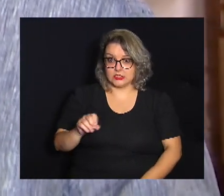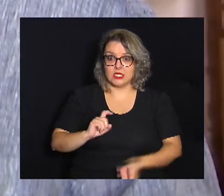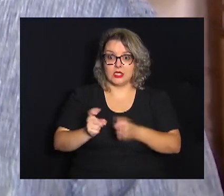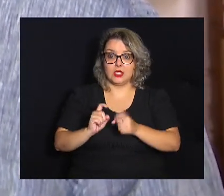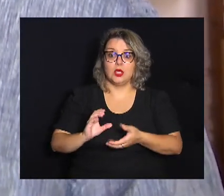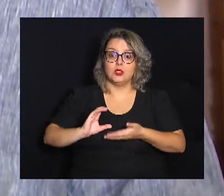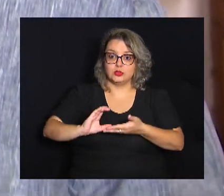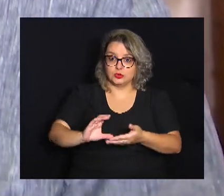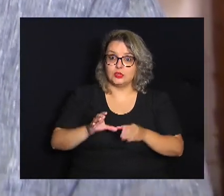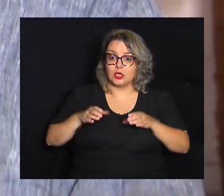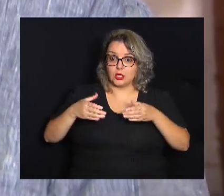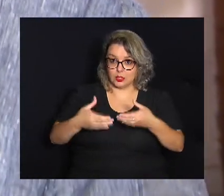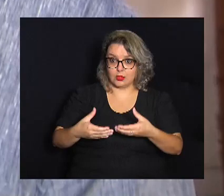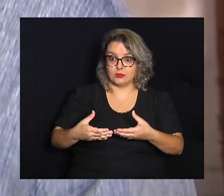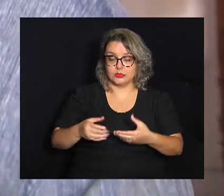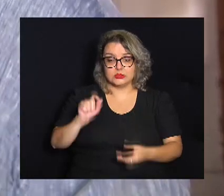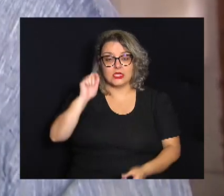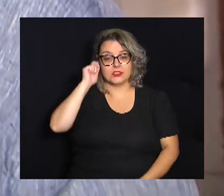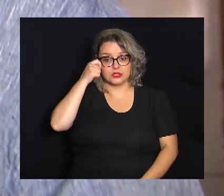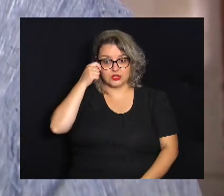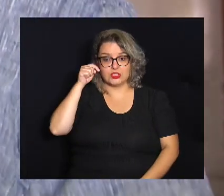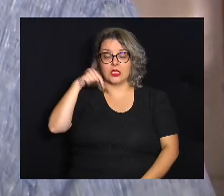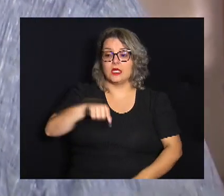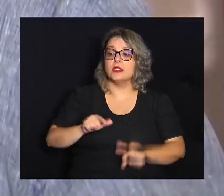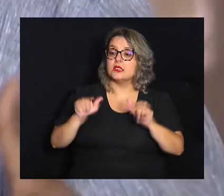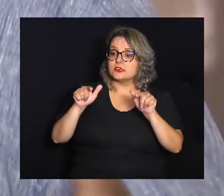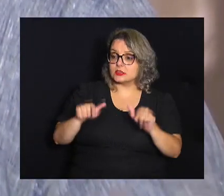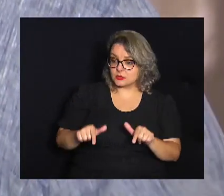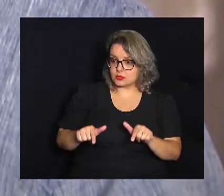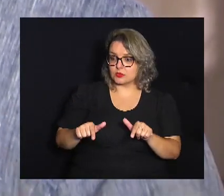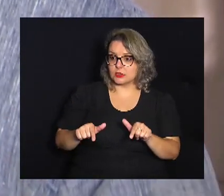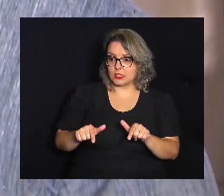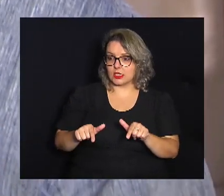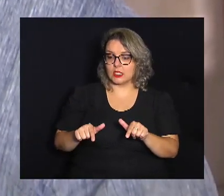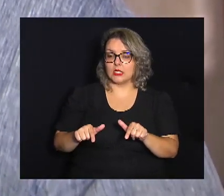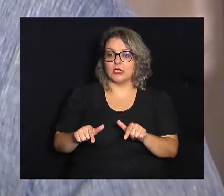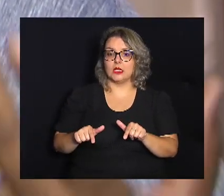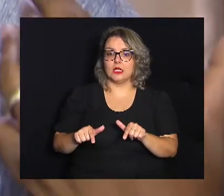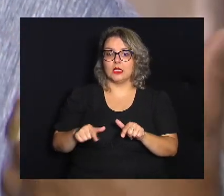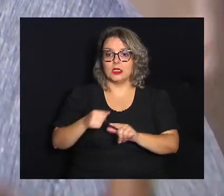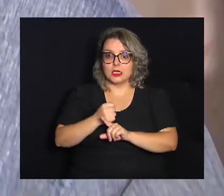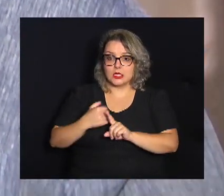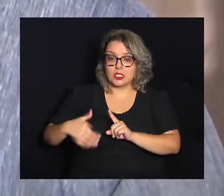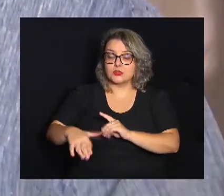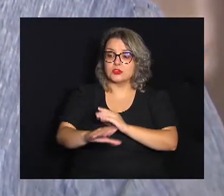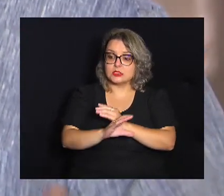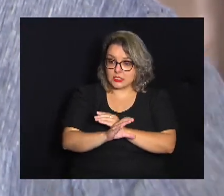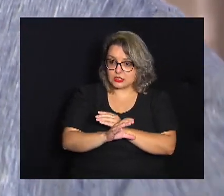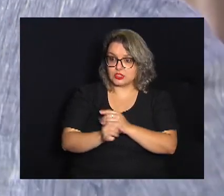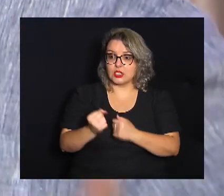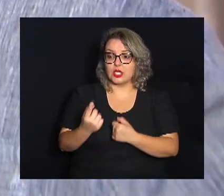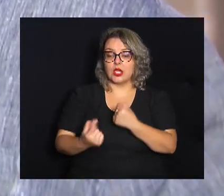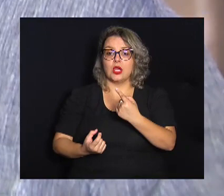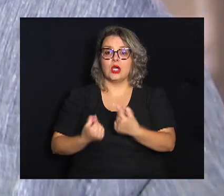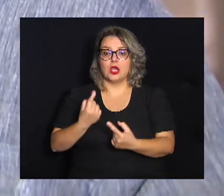da Comunidade Negra. É nesse espaço que a sociedade civil,